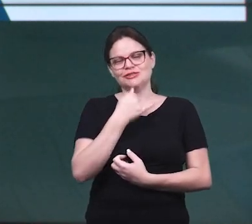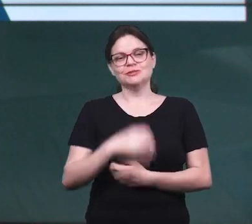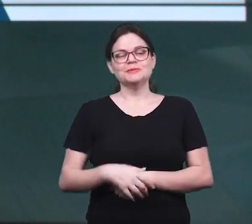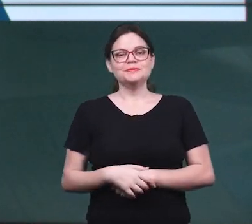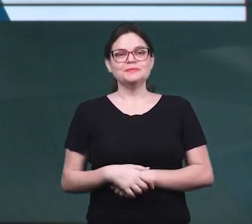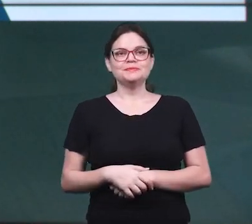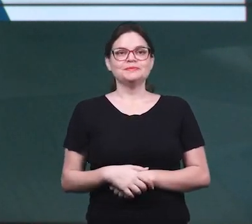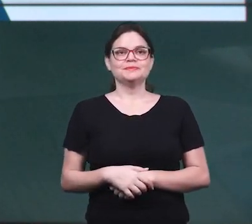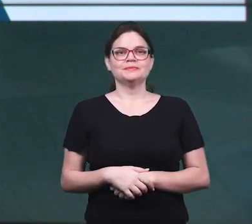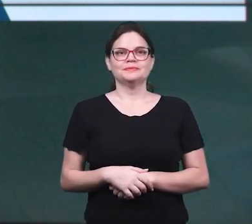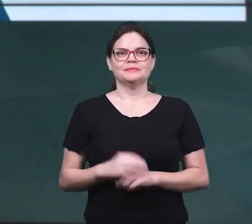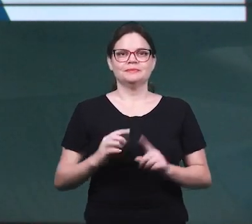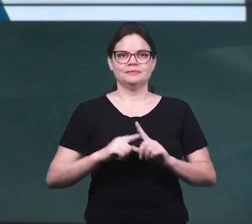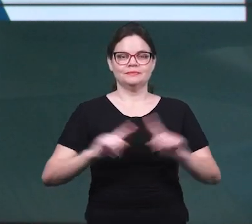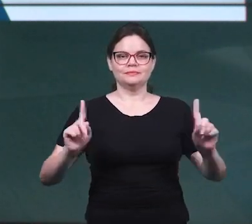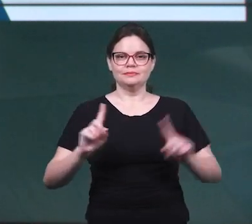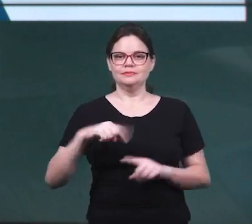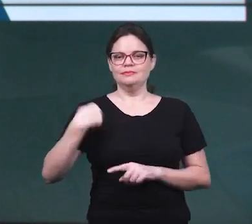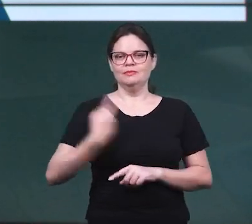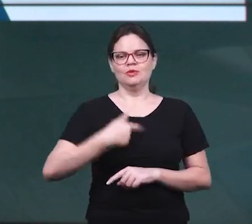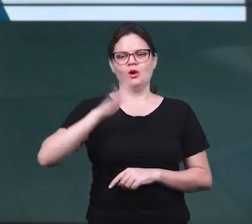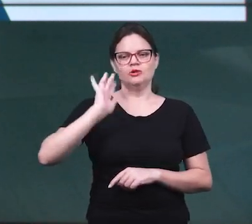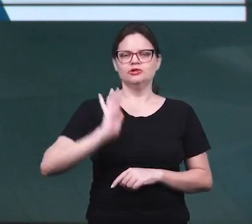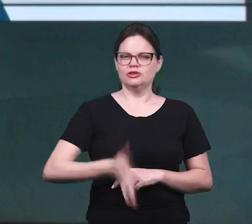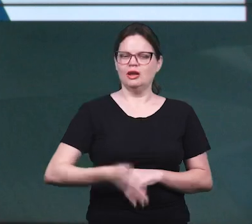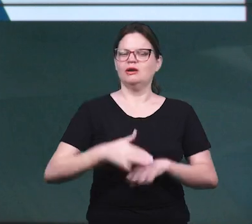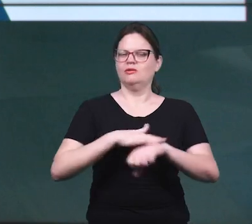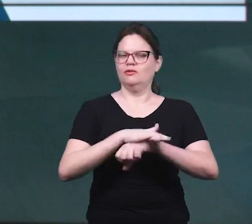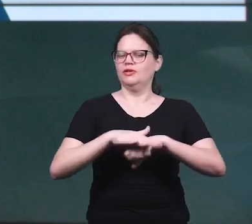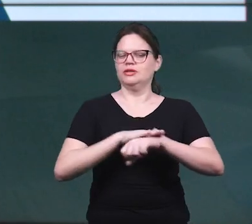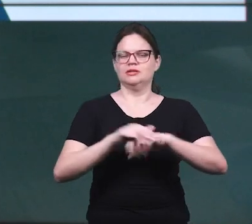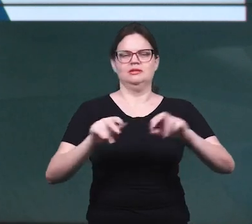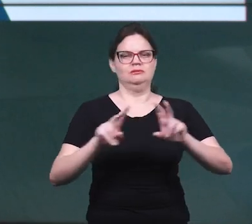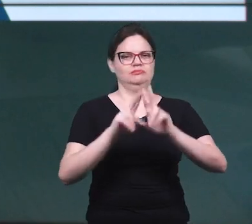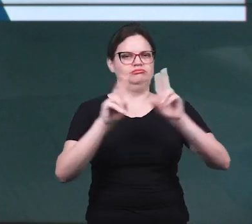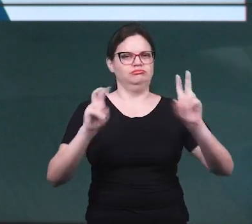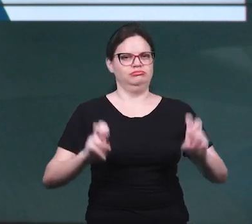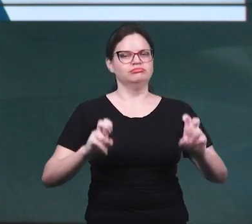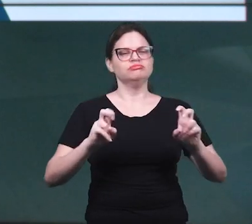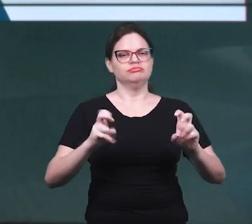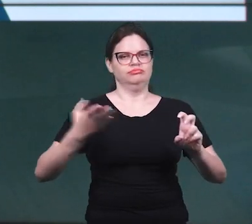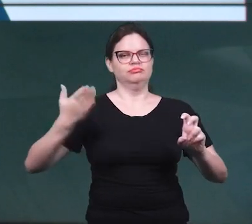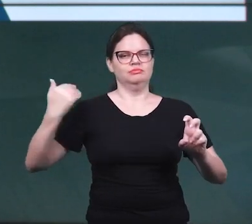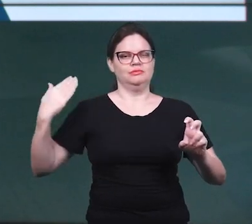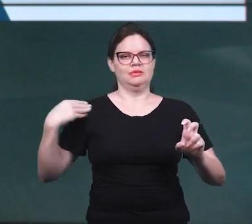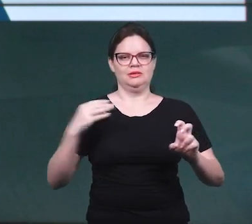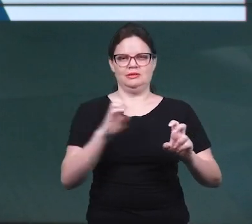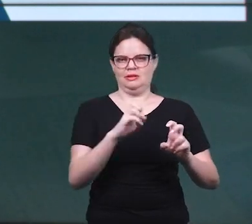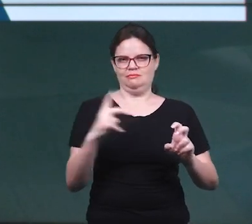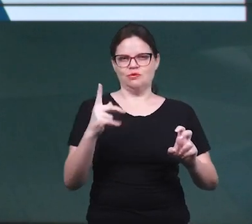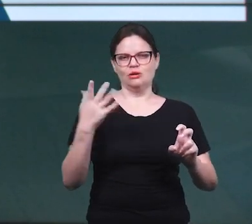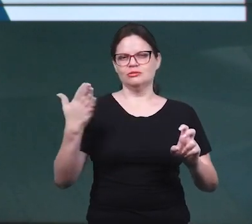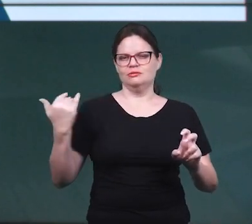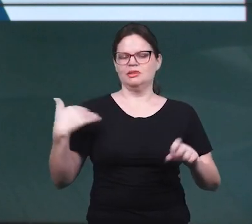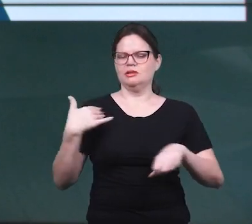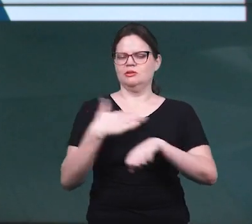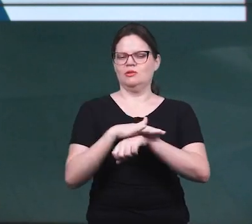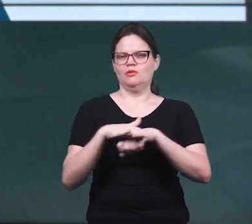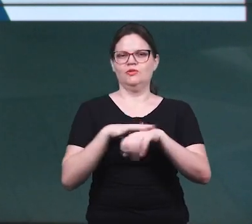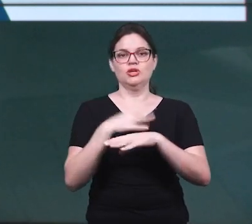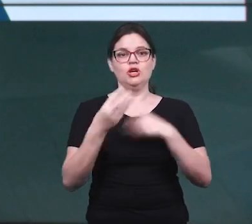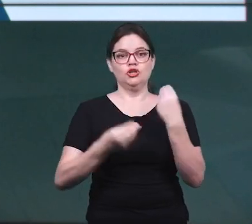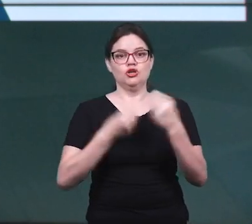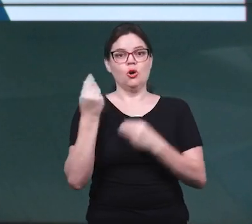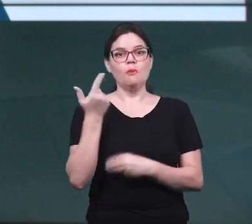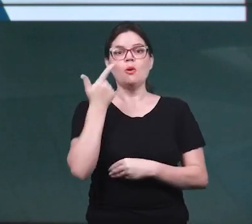Então, nós já tivemos falando em aulas anteriores, recentes, sobre formação